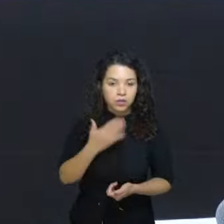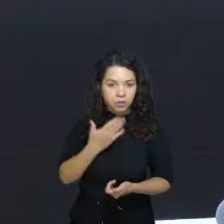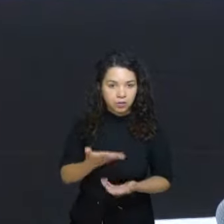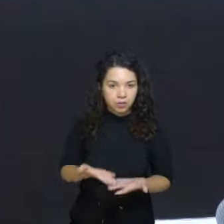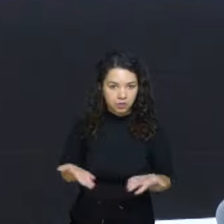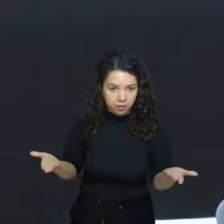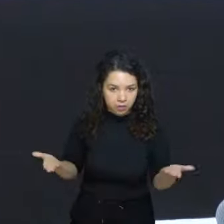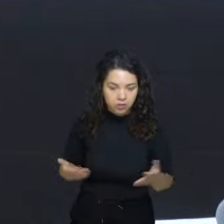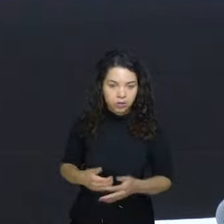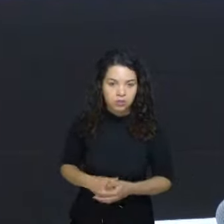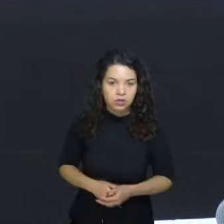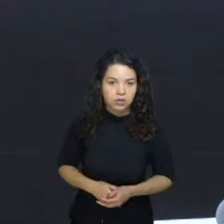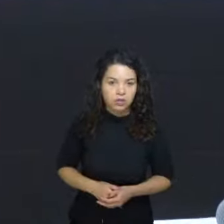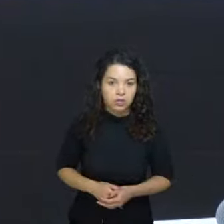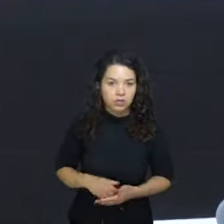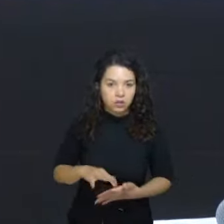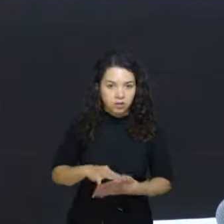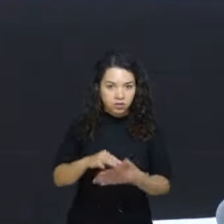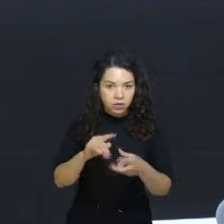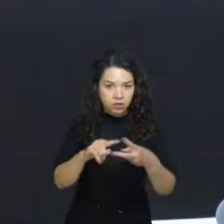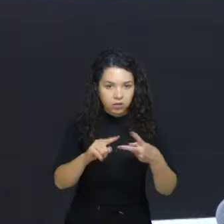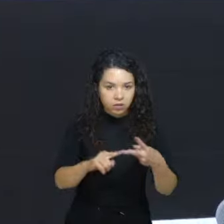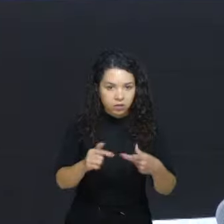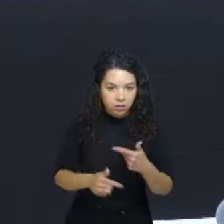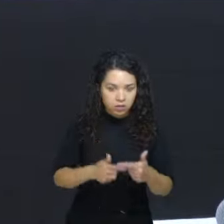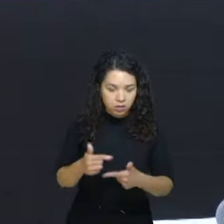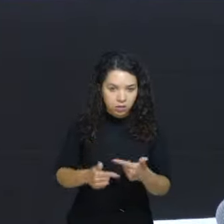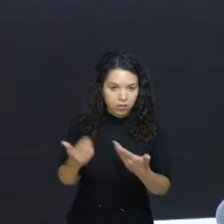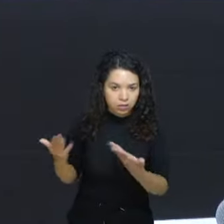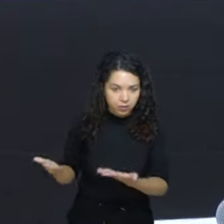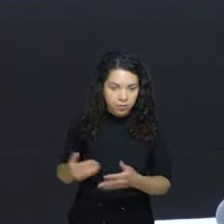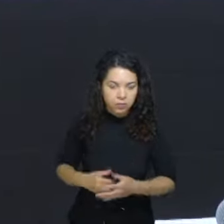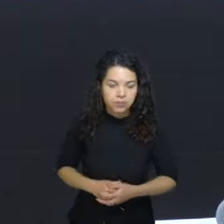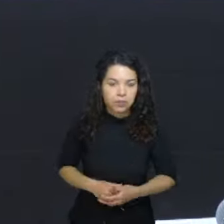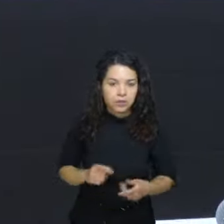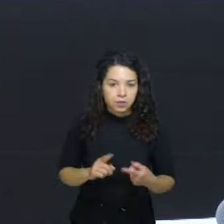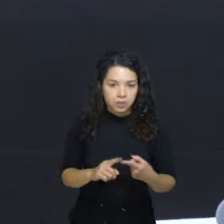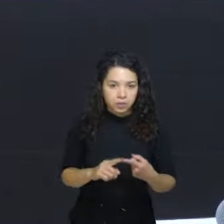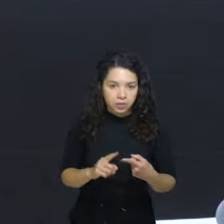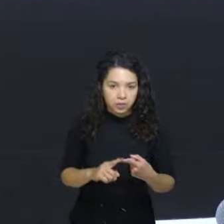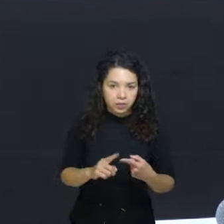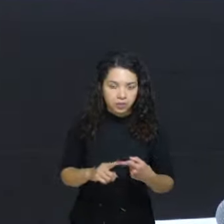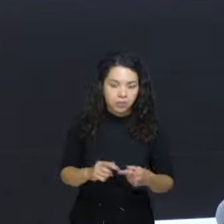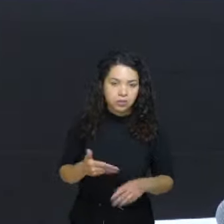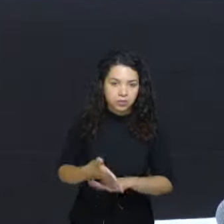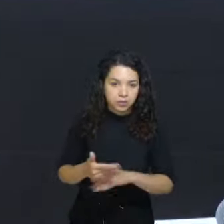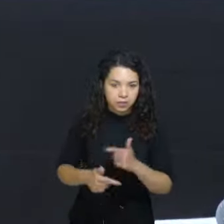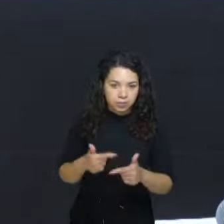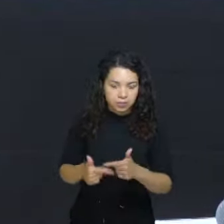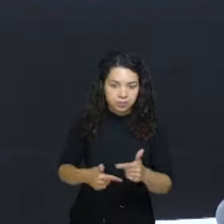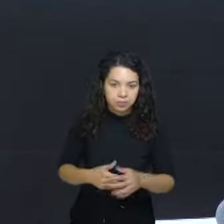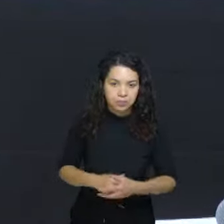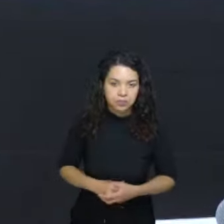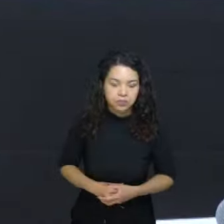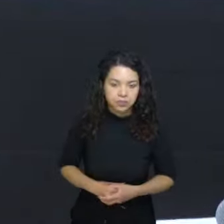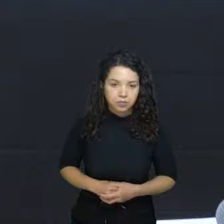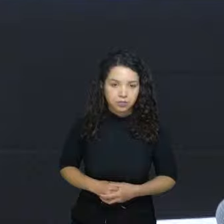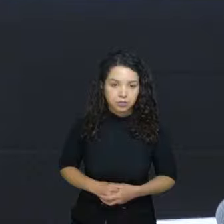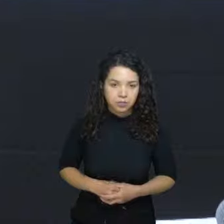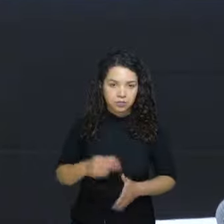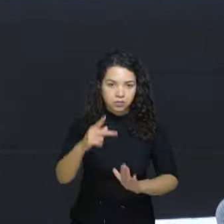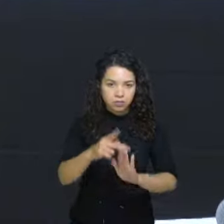senhores para destacar dois trabalhos de nossa palestrante eh o primeiro deles é a sua atuação desembargadora eh nos